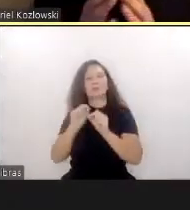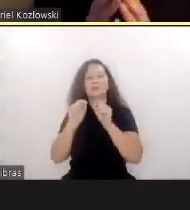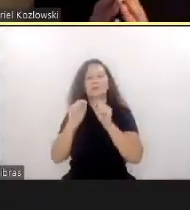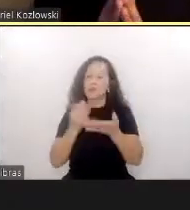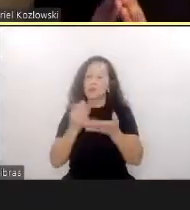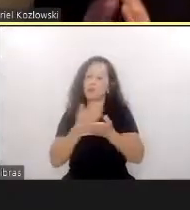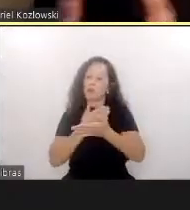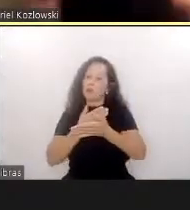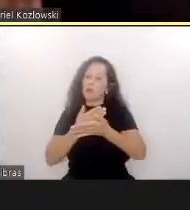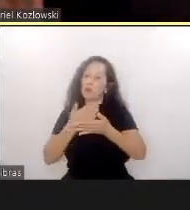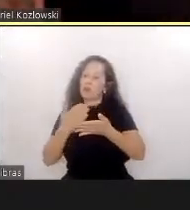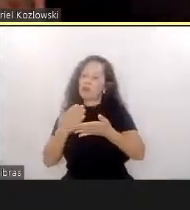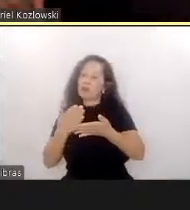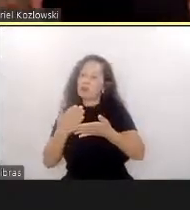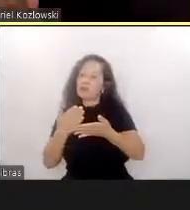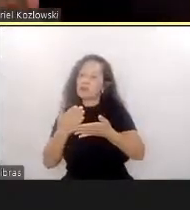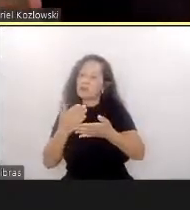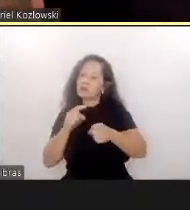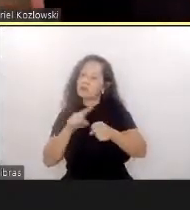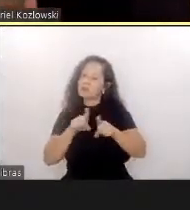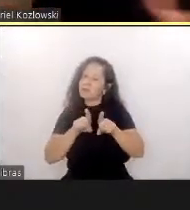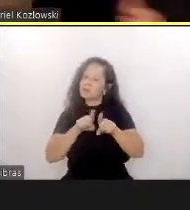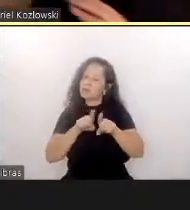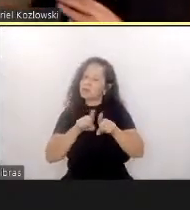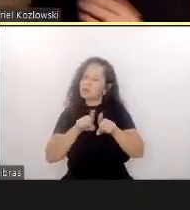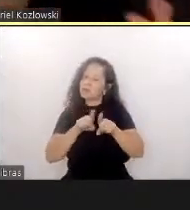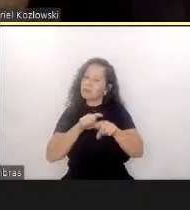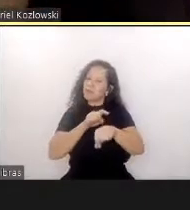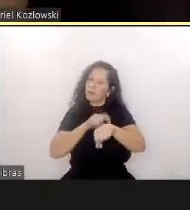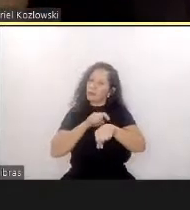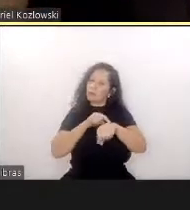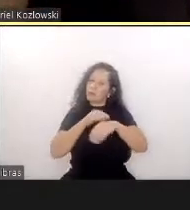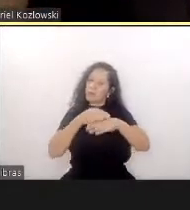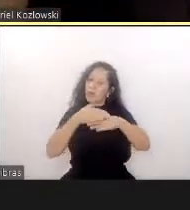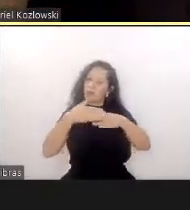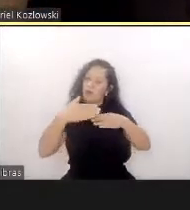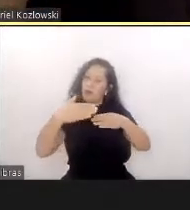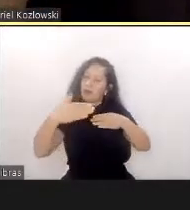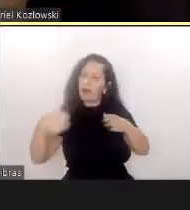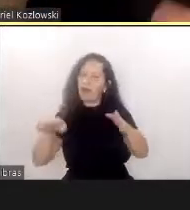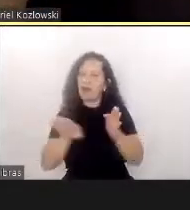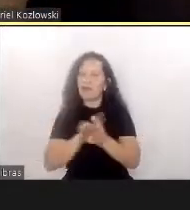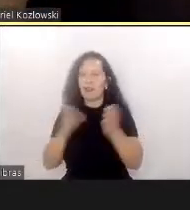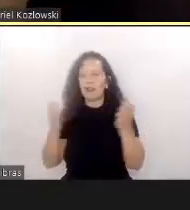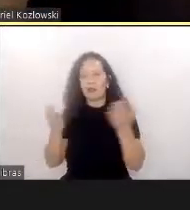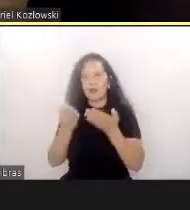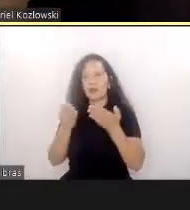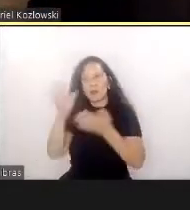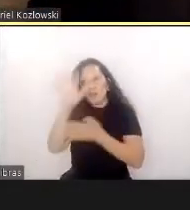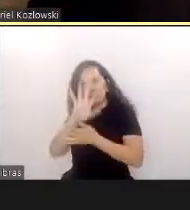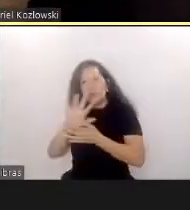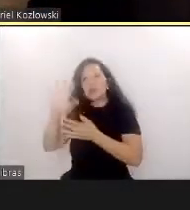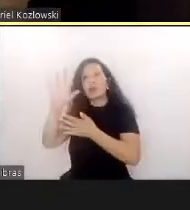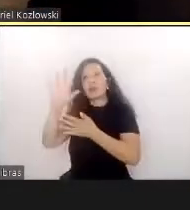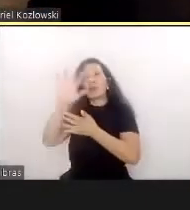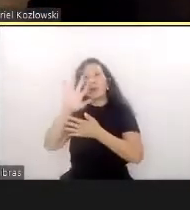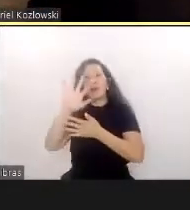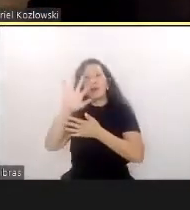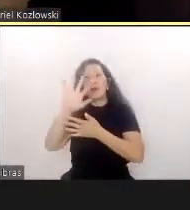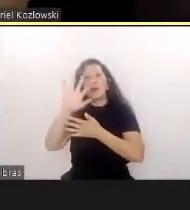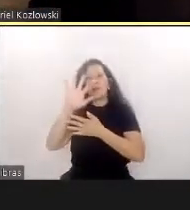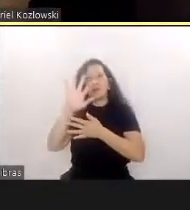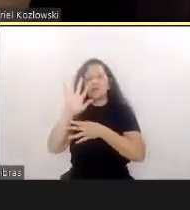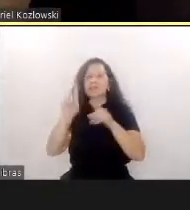e varrer esse período de tempo até a atualidade de maneira mais completa possível. E esse processo levantou diversas